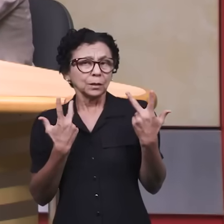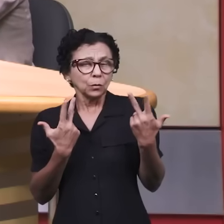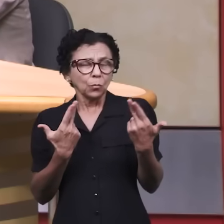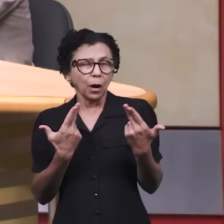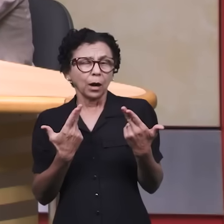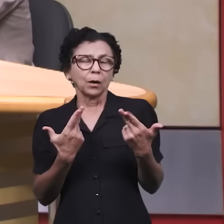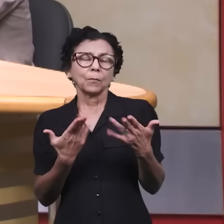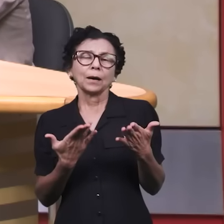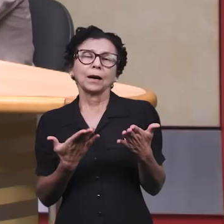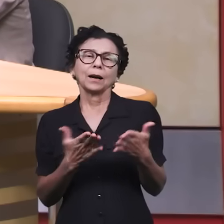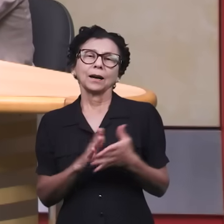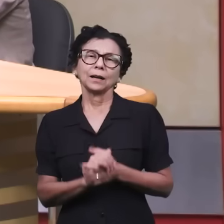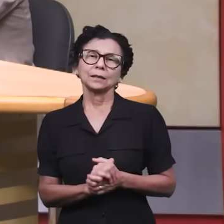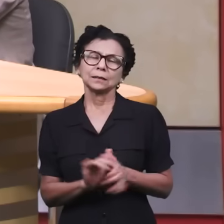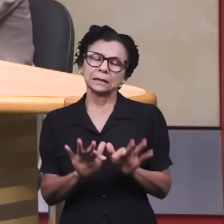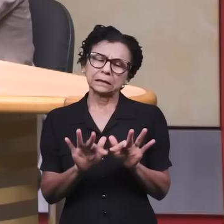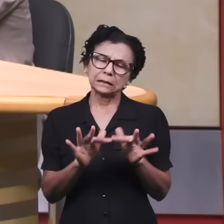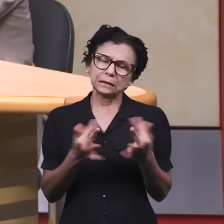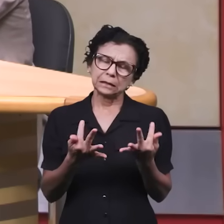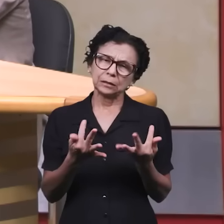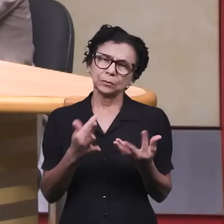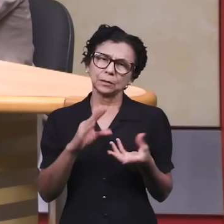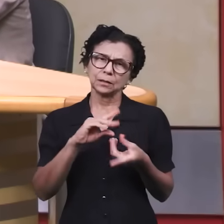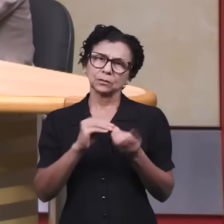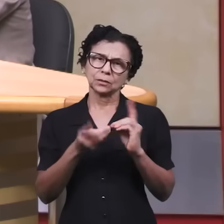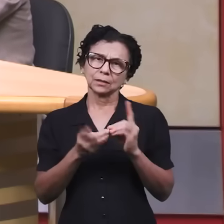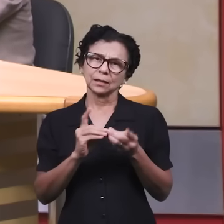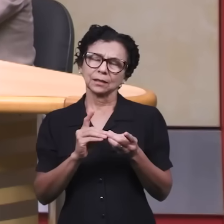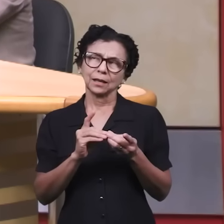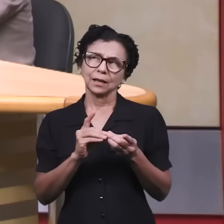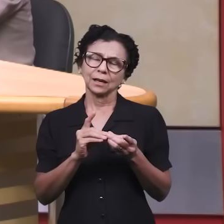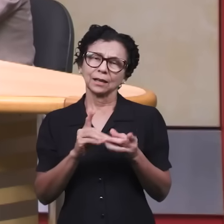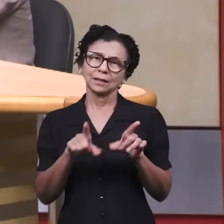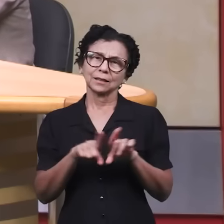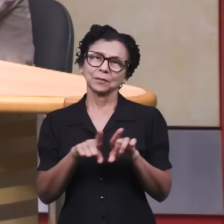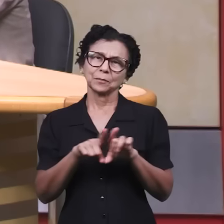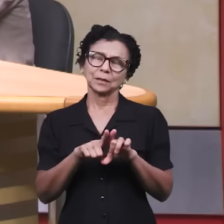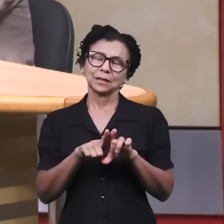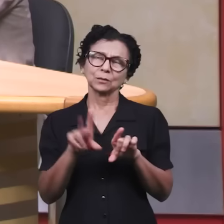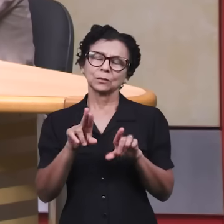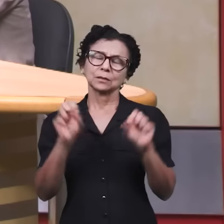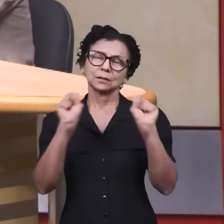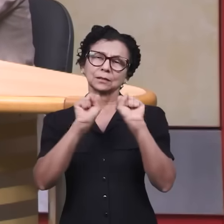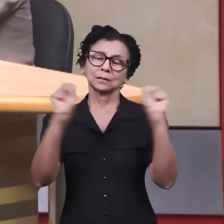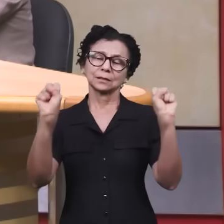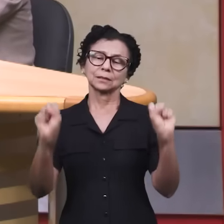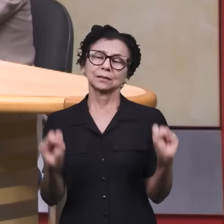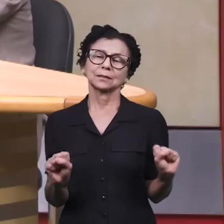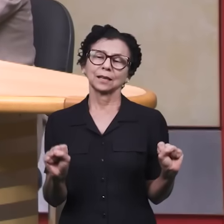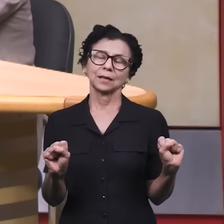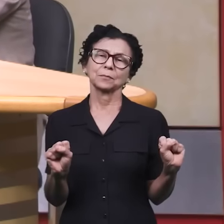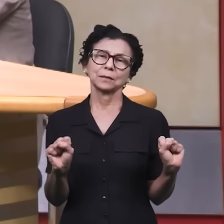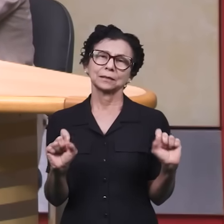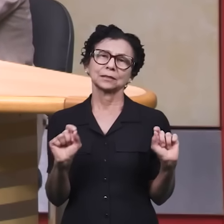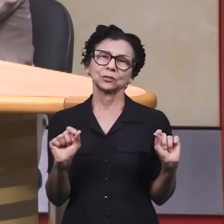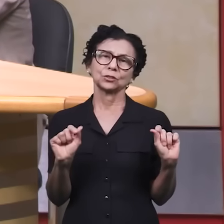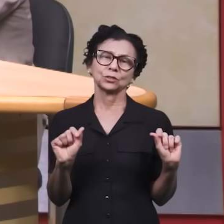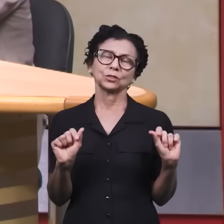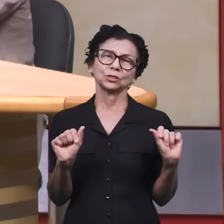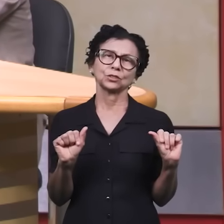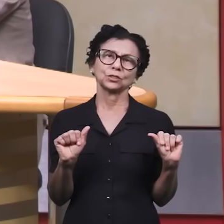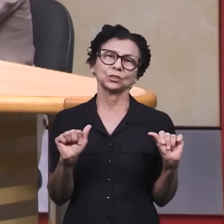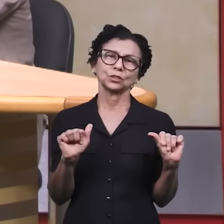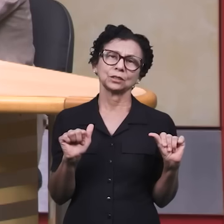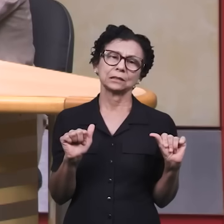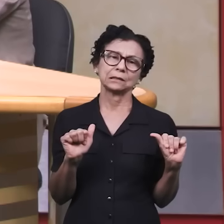um nível mais acessível a eles. Inclusive até nós usamos um sistema de de